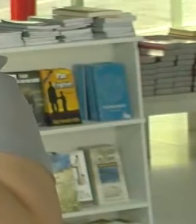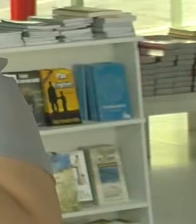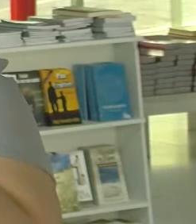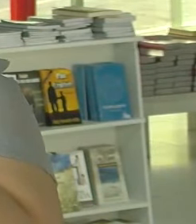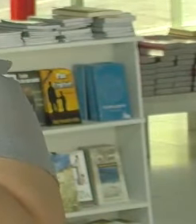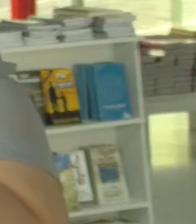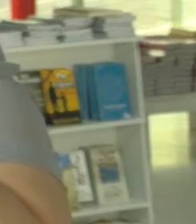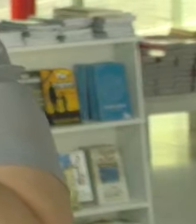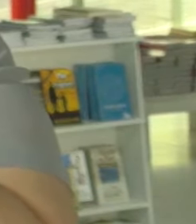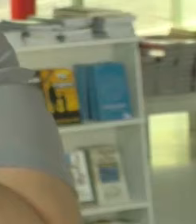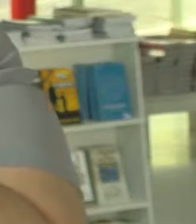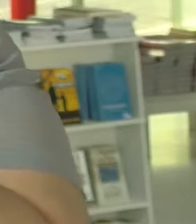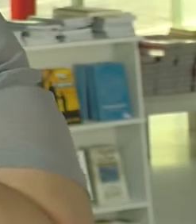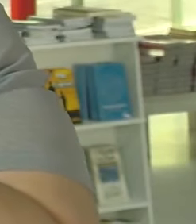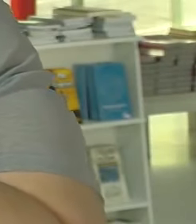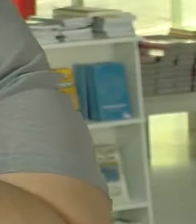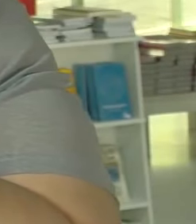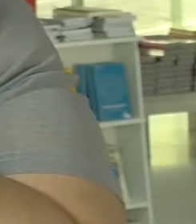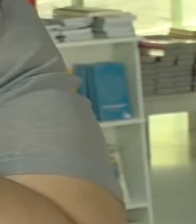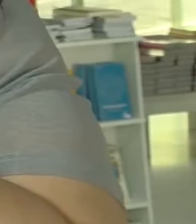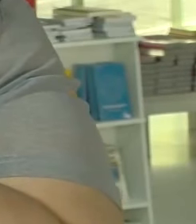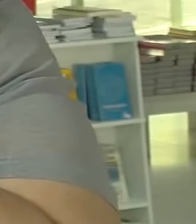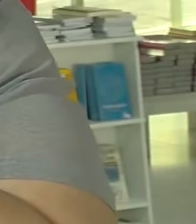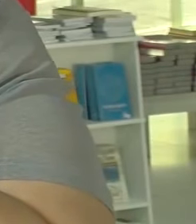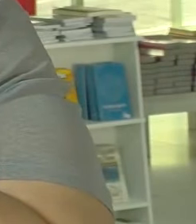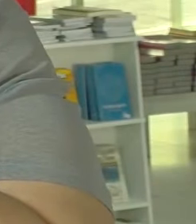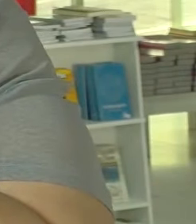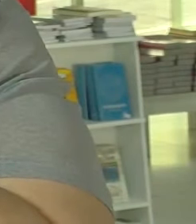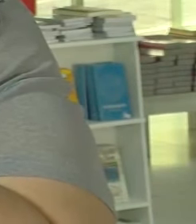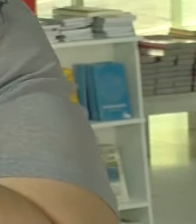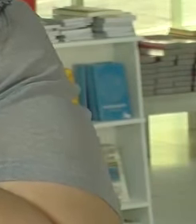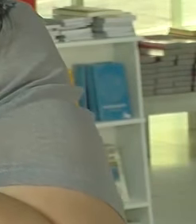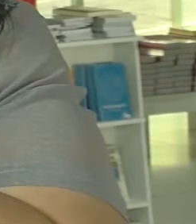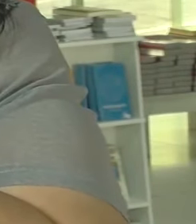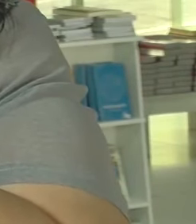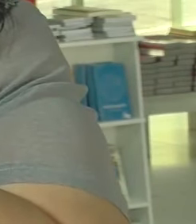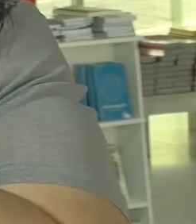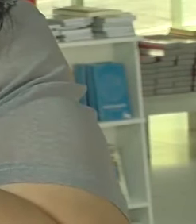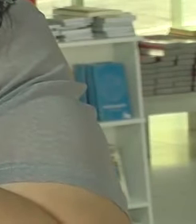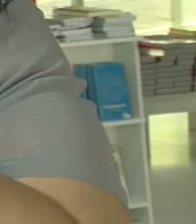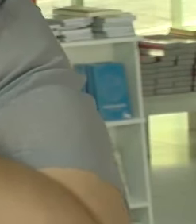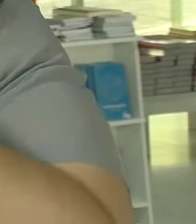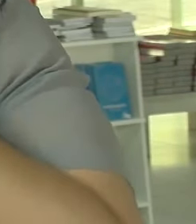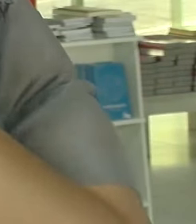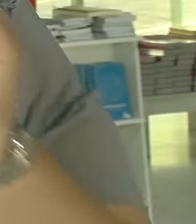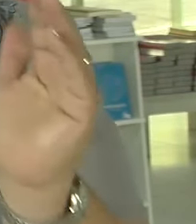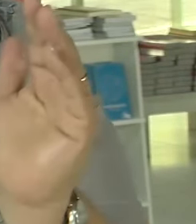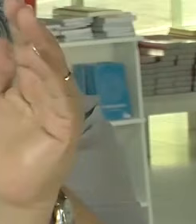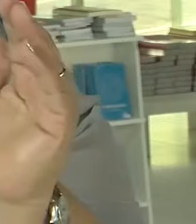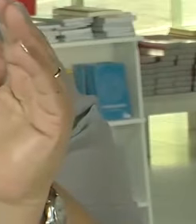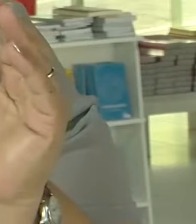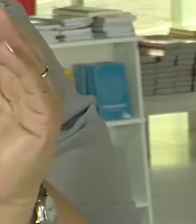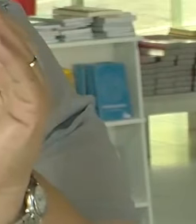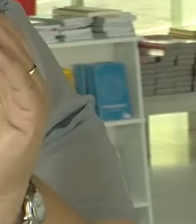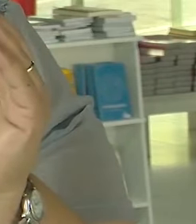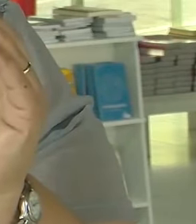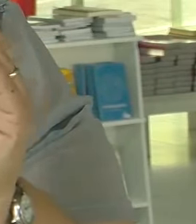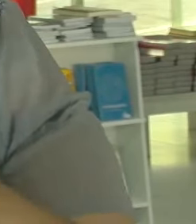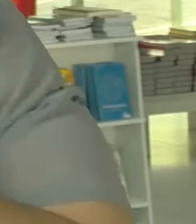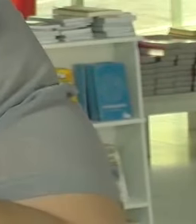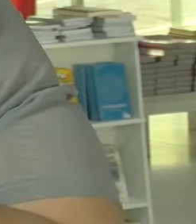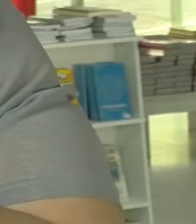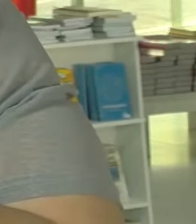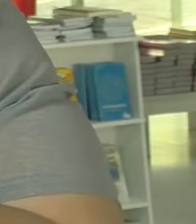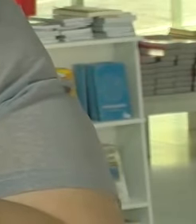uma geração, do pastor Jorge Linhares, que você pode adquirir aqui na Editora Getsemane, nas melhores livrarias do